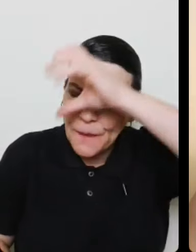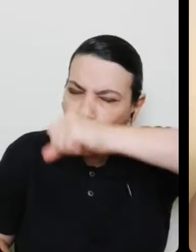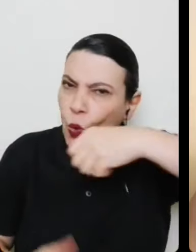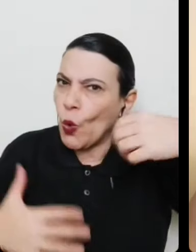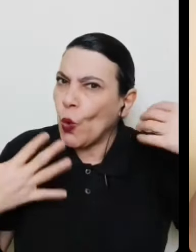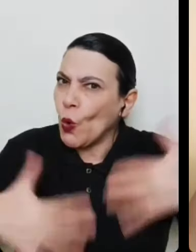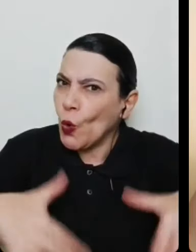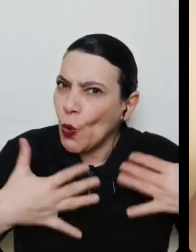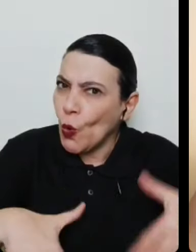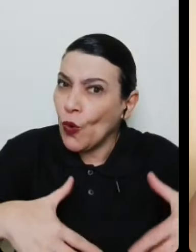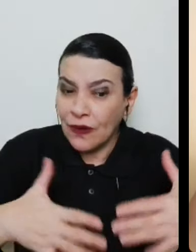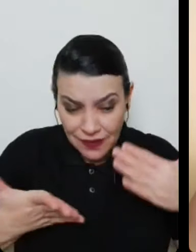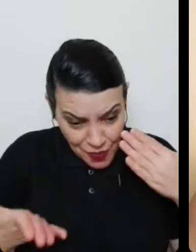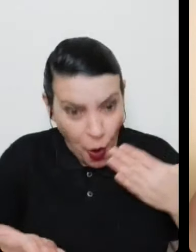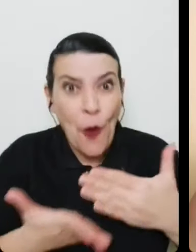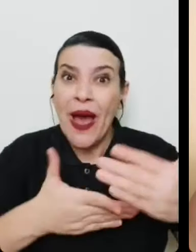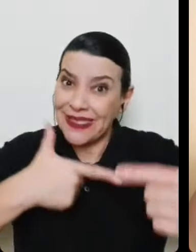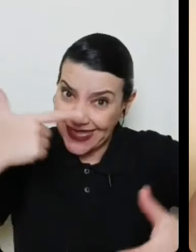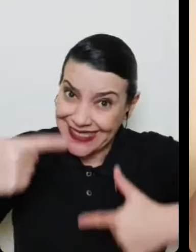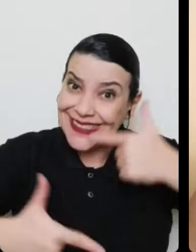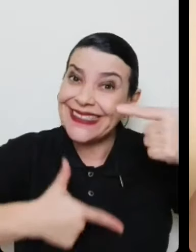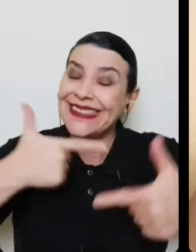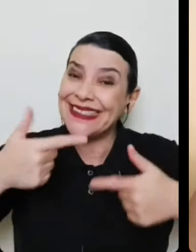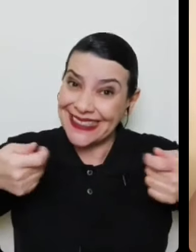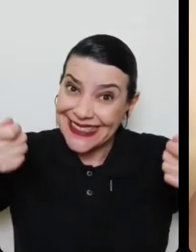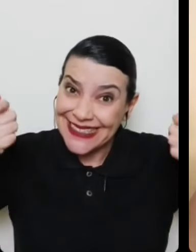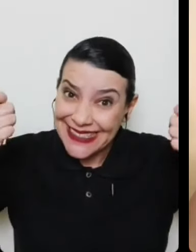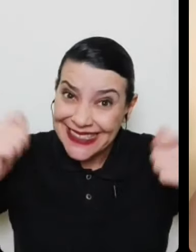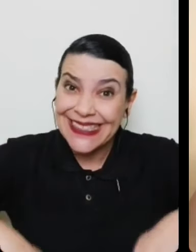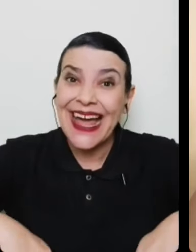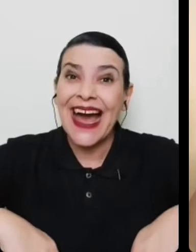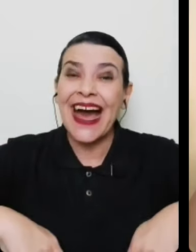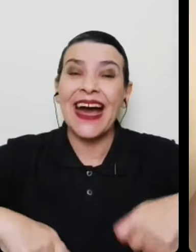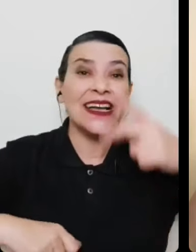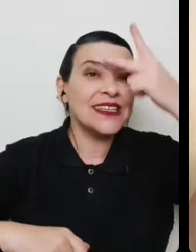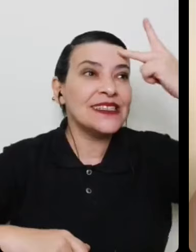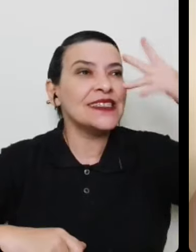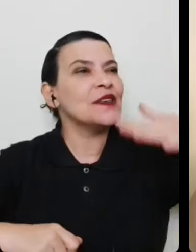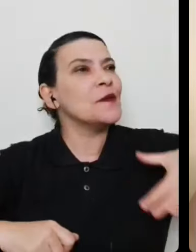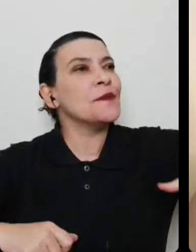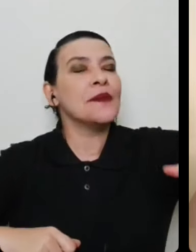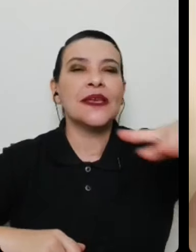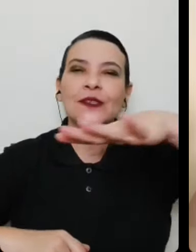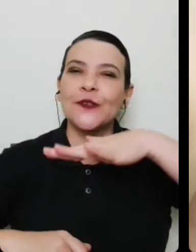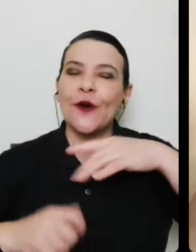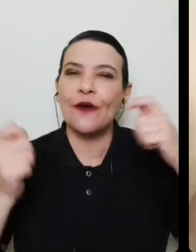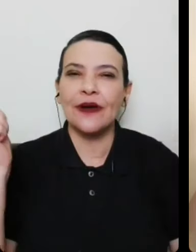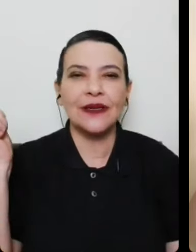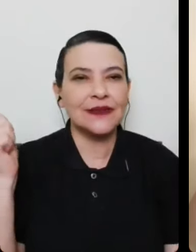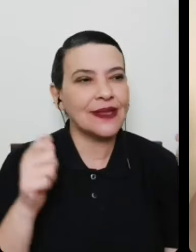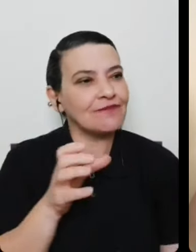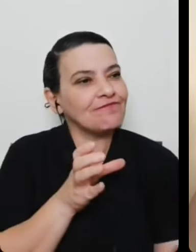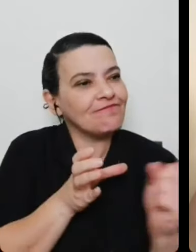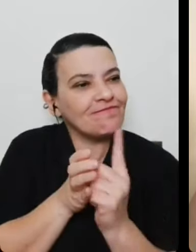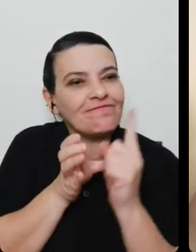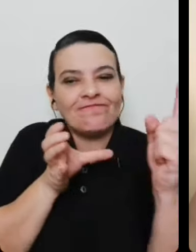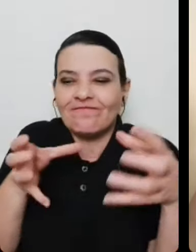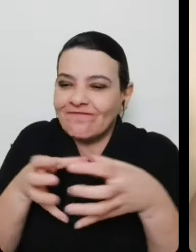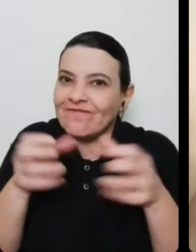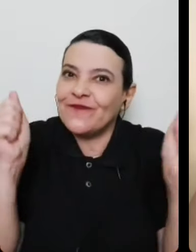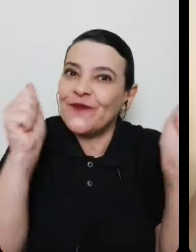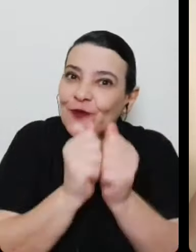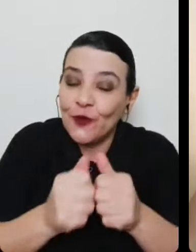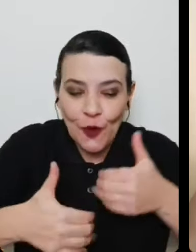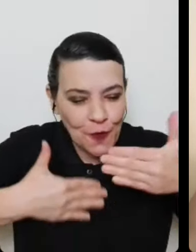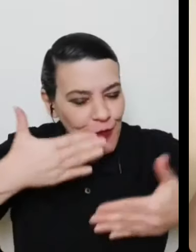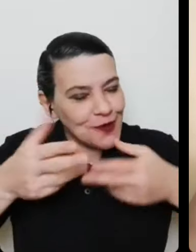vamos trabalhar para ele fazer com que essas pessoas cheguem e que esse processo ande e realmente a